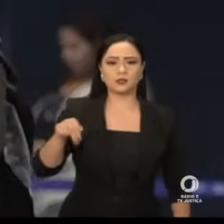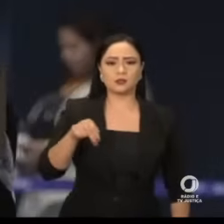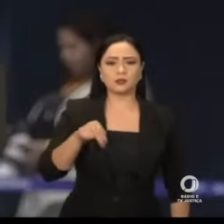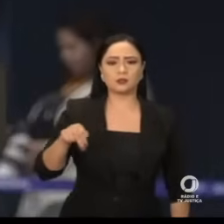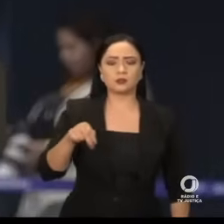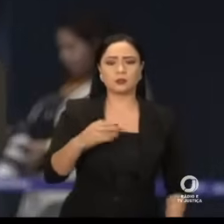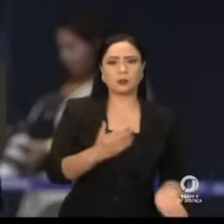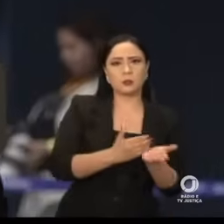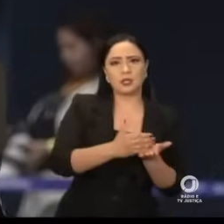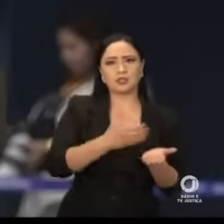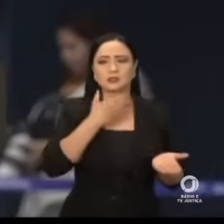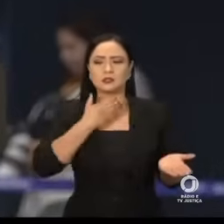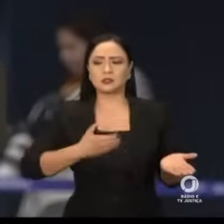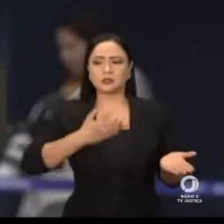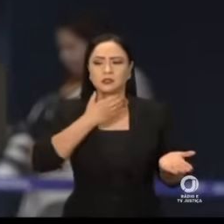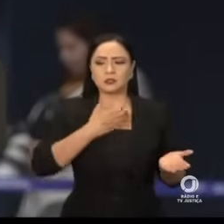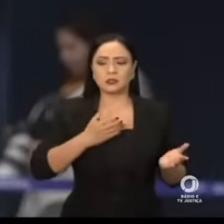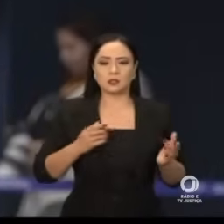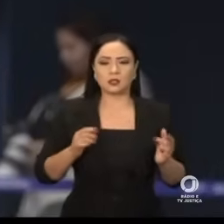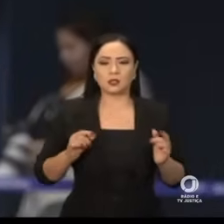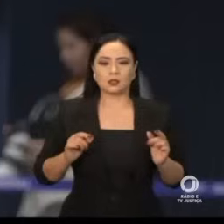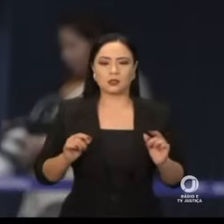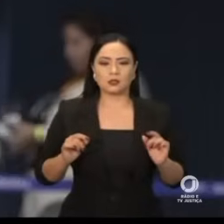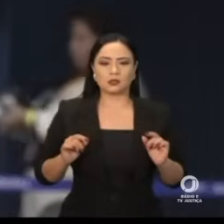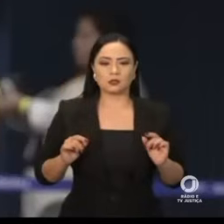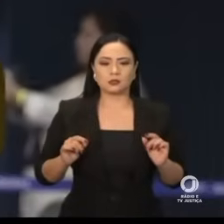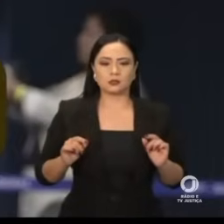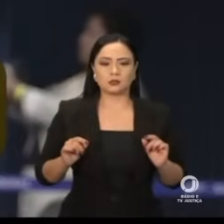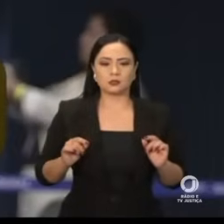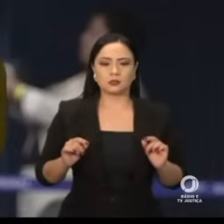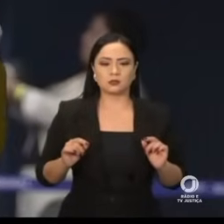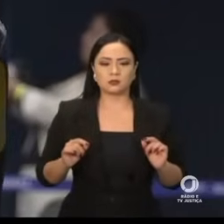início de dezembro, com os caminhoneiros